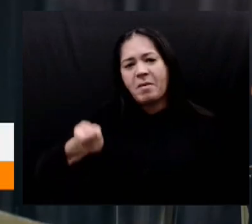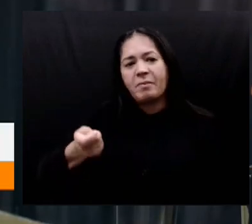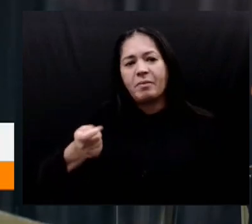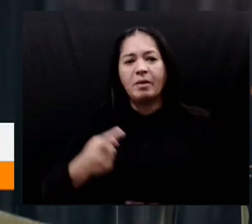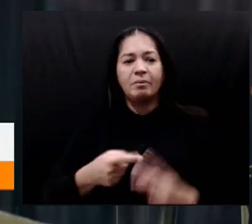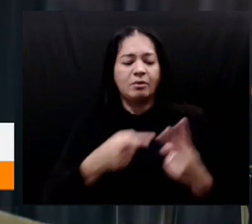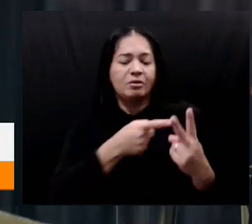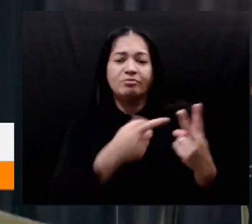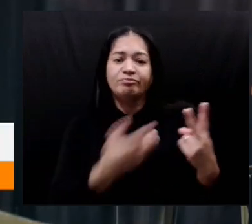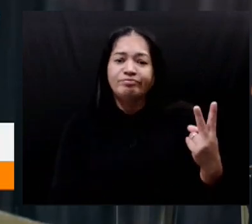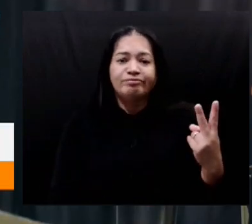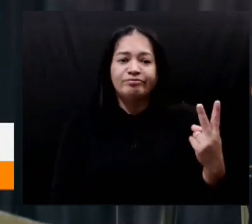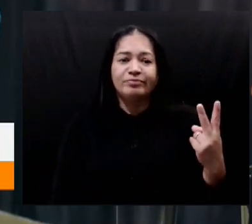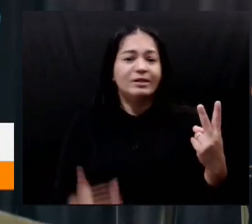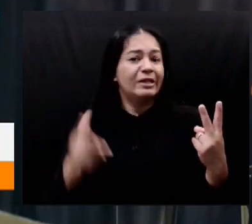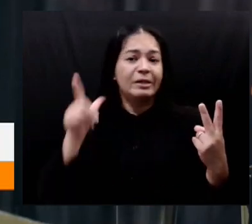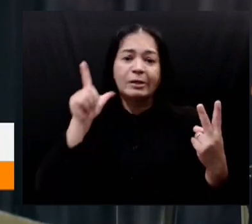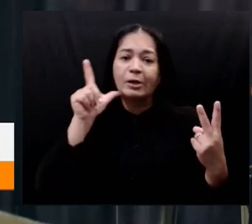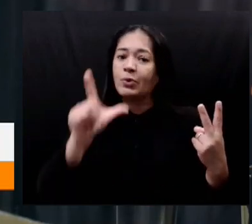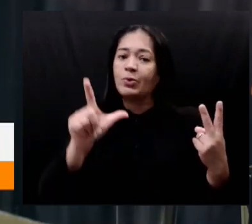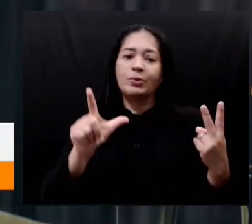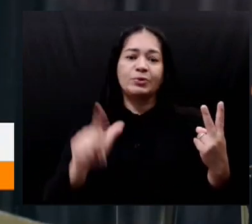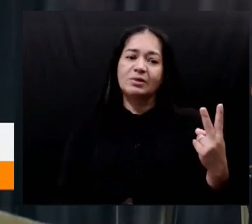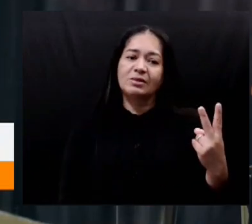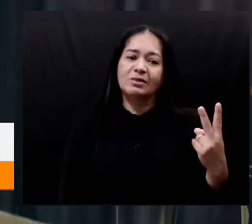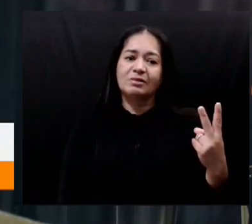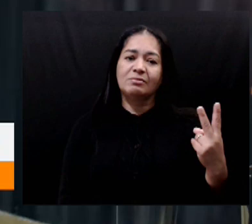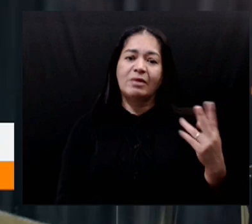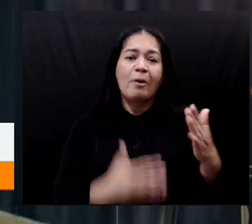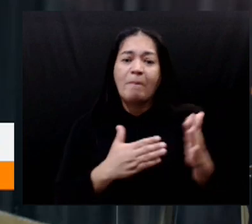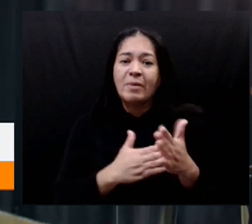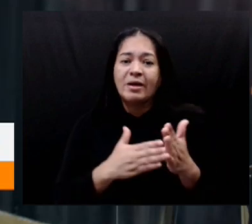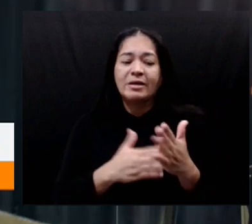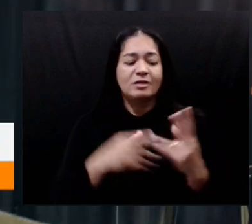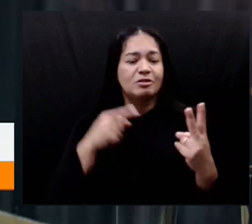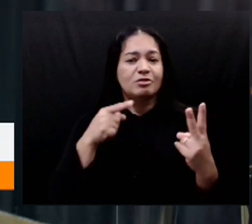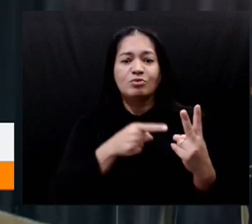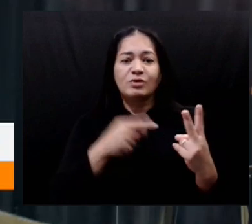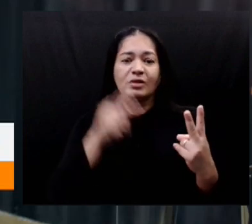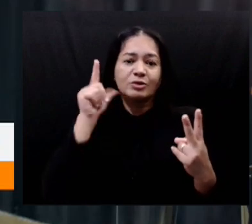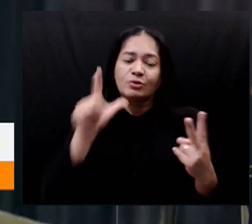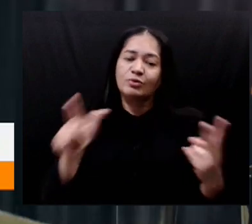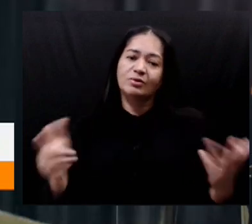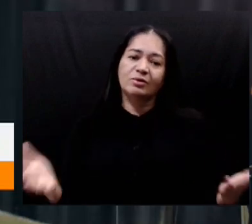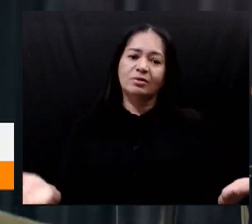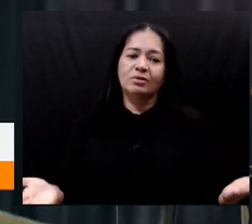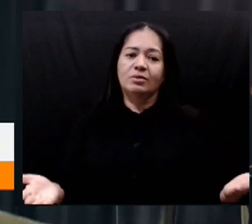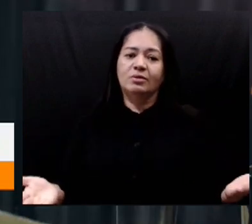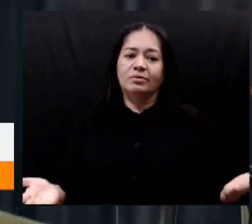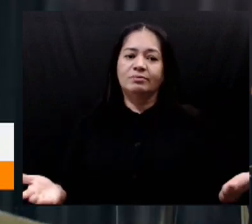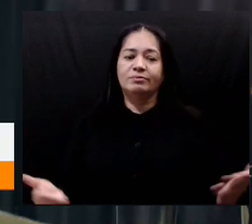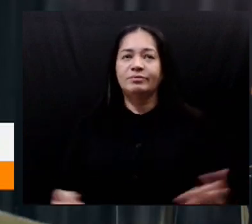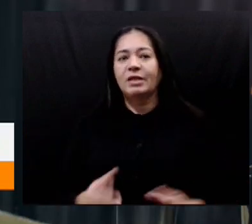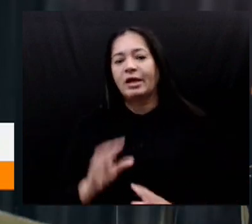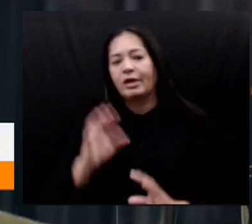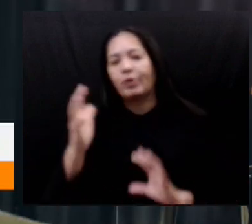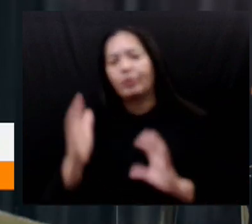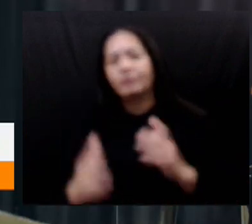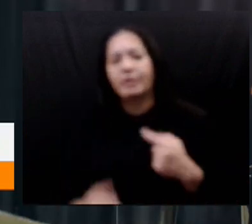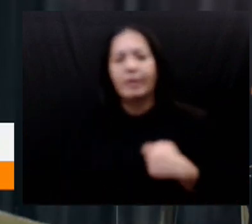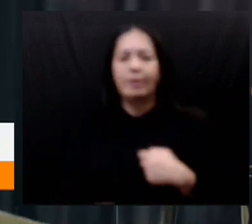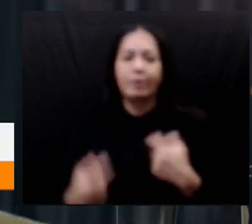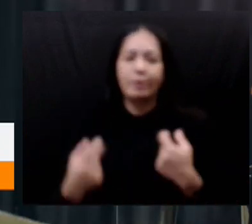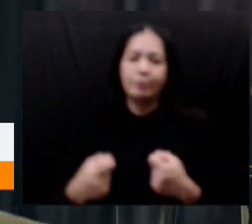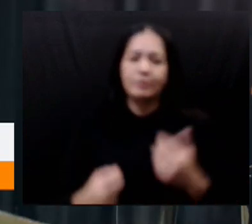não conseguem, aquele é o máximo que eles conseguem, né. E aí vem, né, eu preciso entender